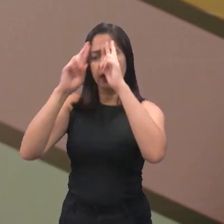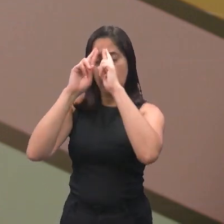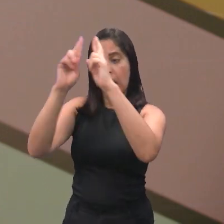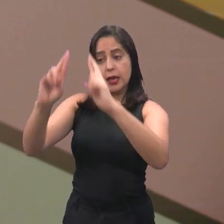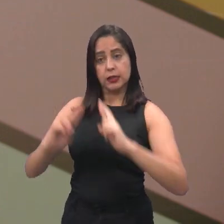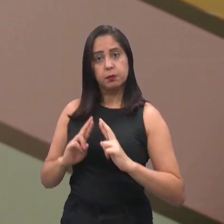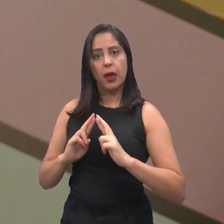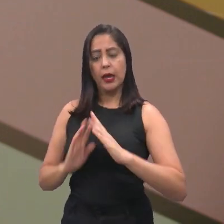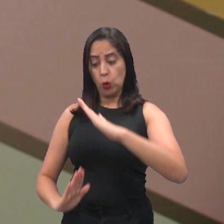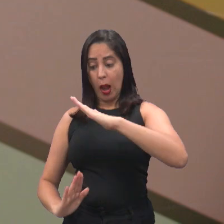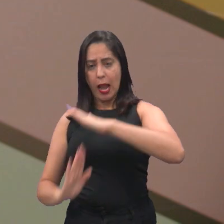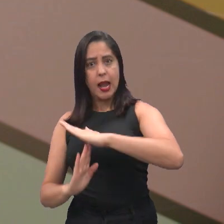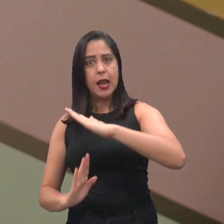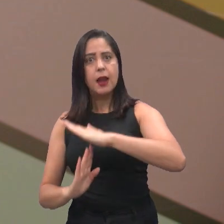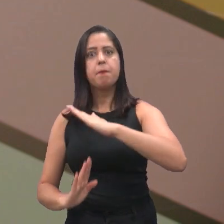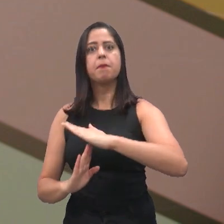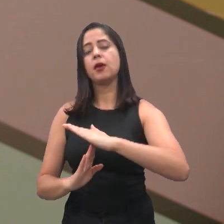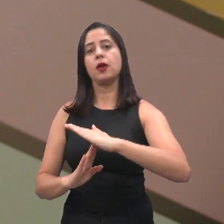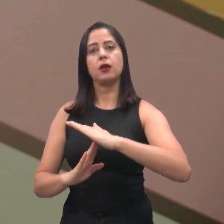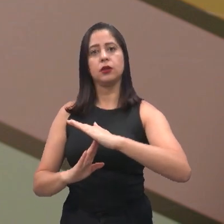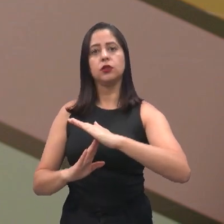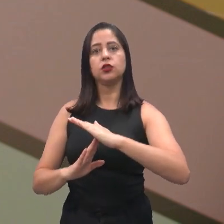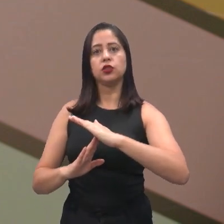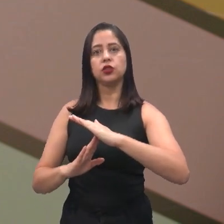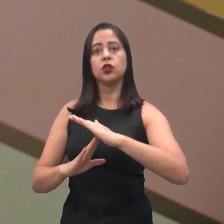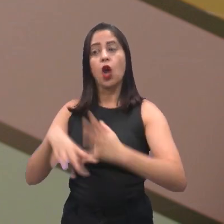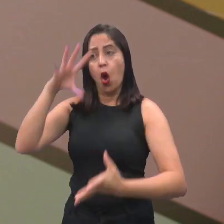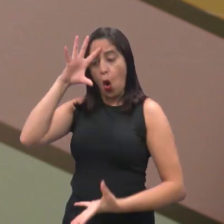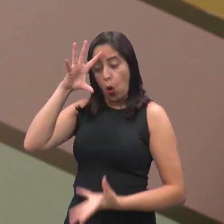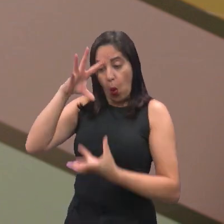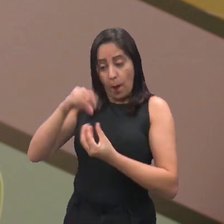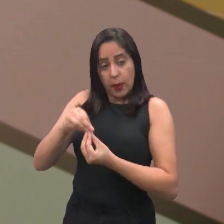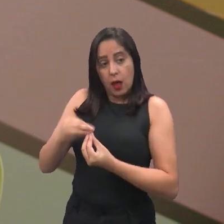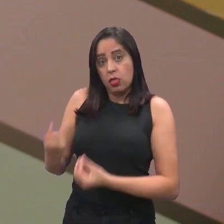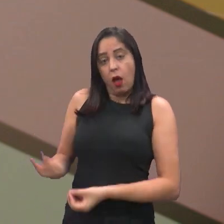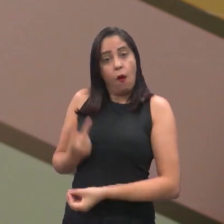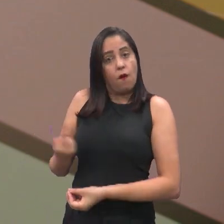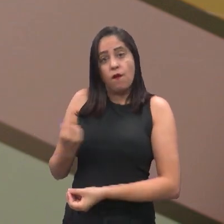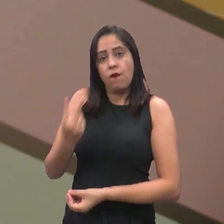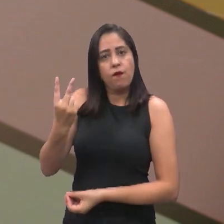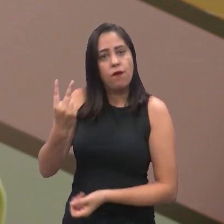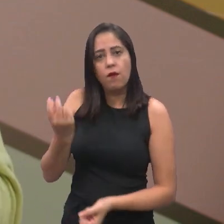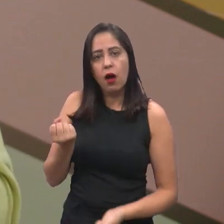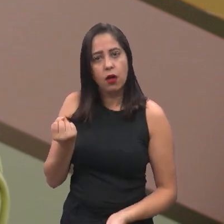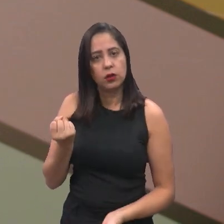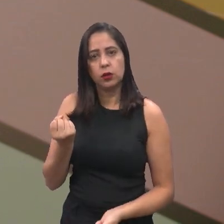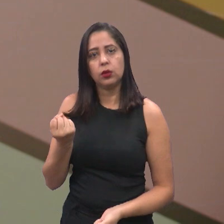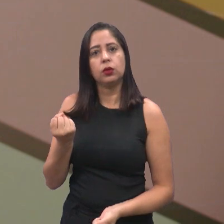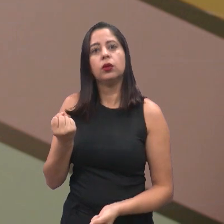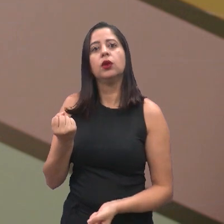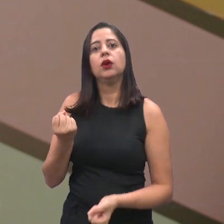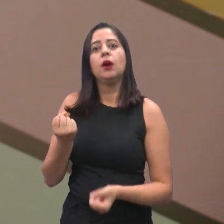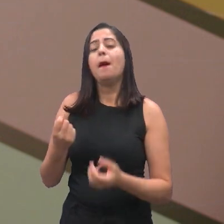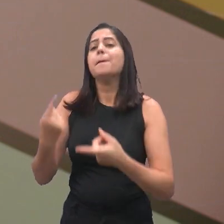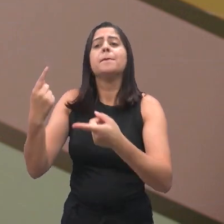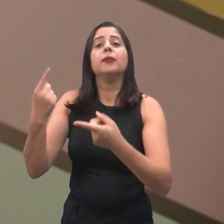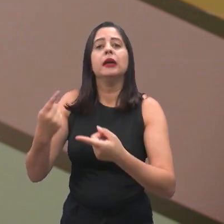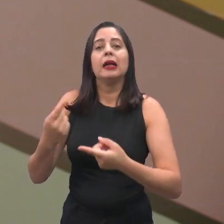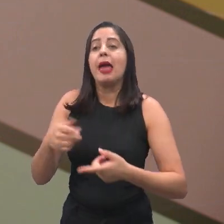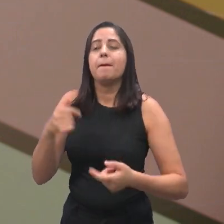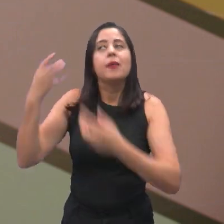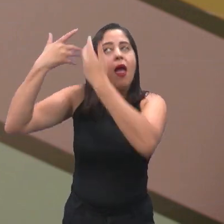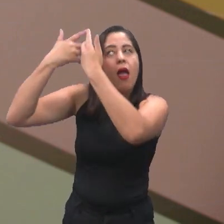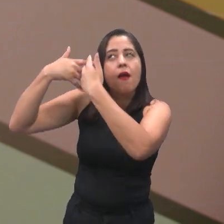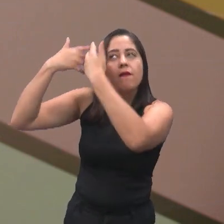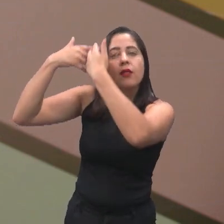limites, entender quais são as suas razões, os seus valores. Eu estou trabalhando de que sentido, né? Para quê? Como?